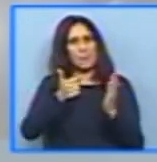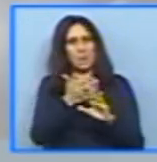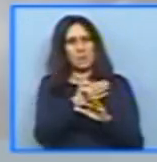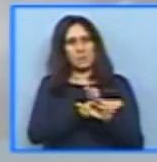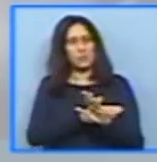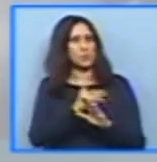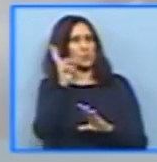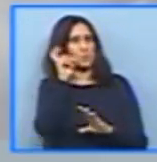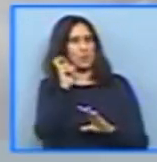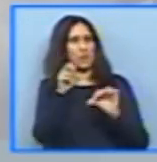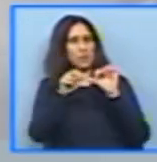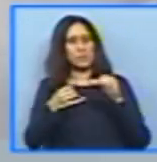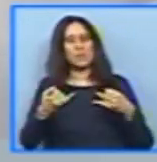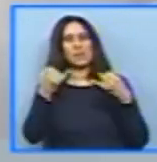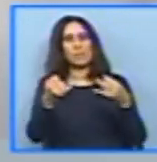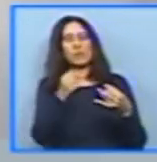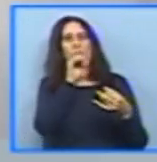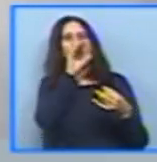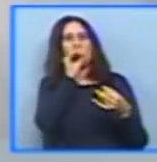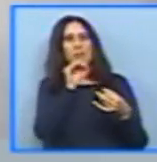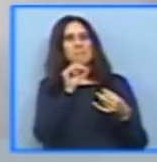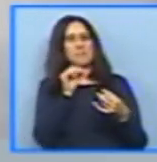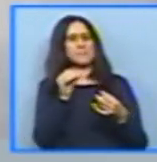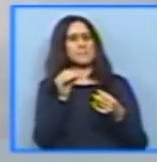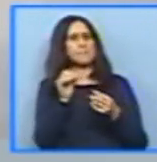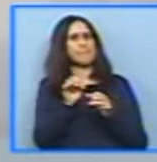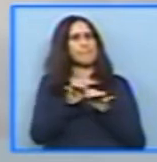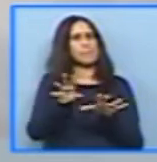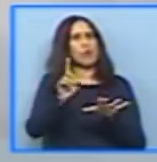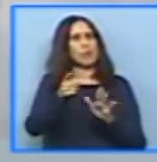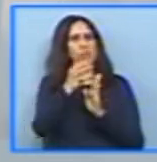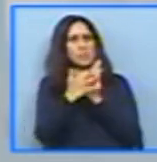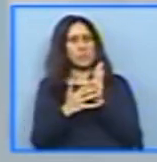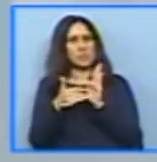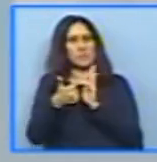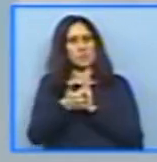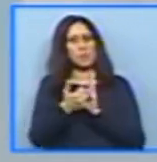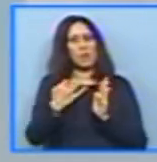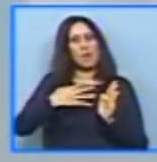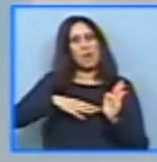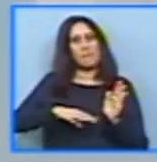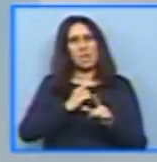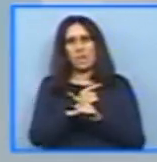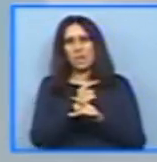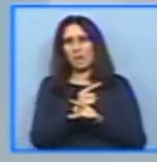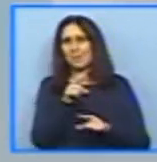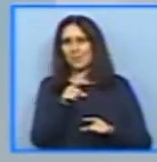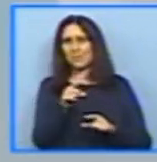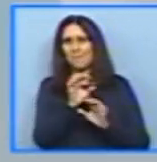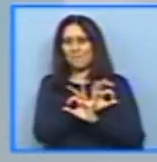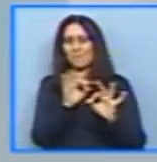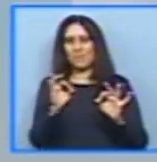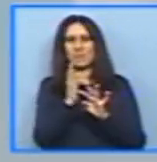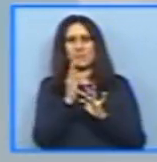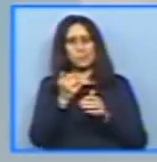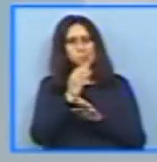vamos escutá-lo para depois então ver que mensagem é que esse texto do Evangelho quer sugerir no âmbito desta solenidade da